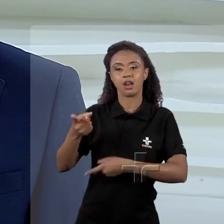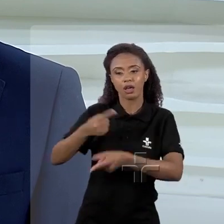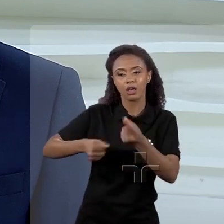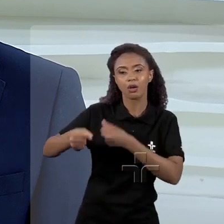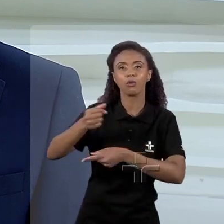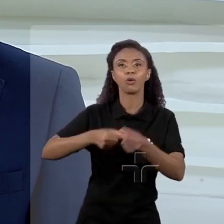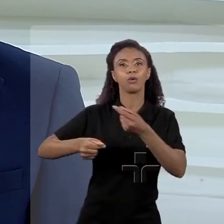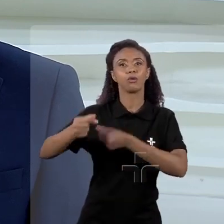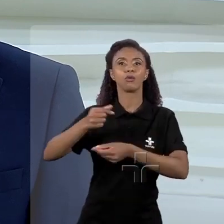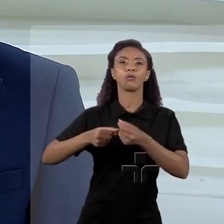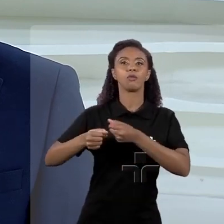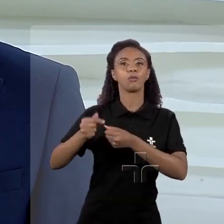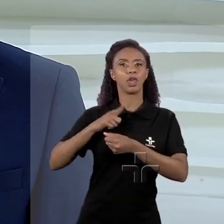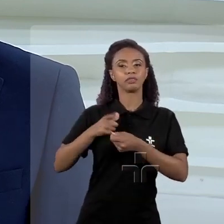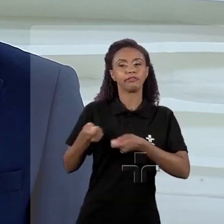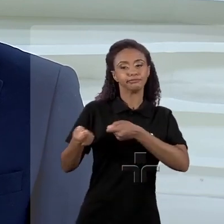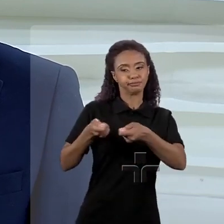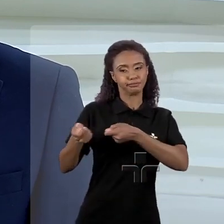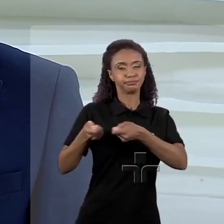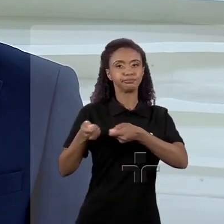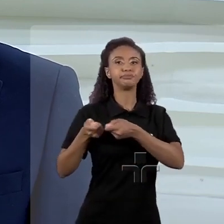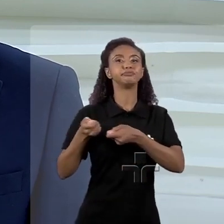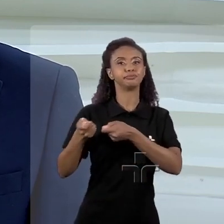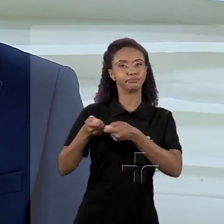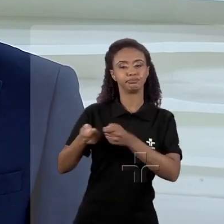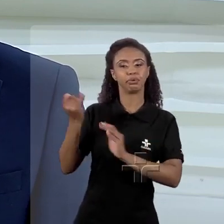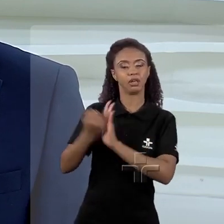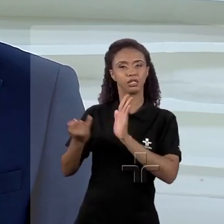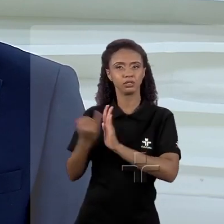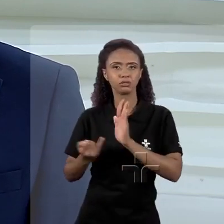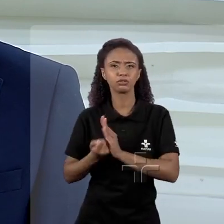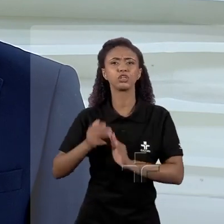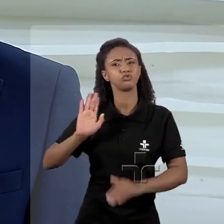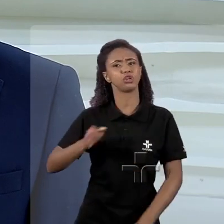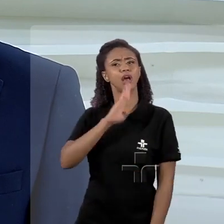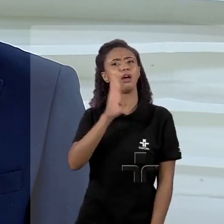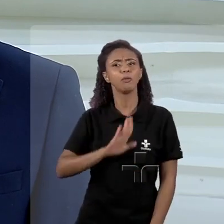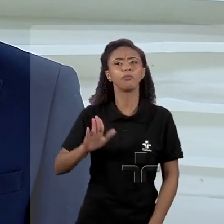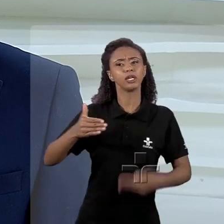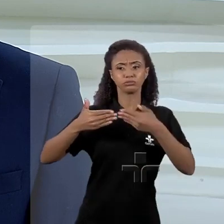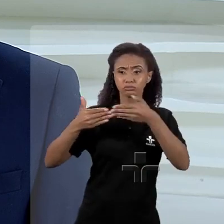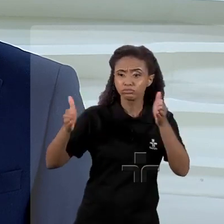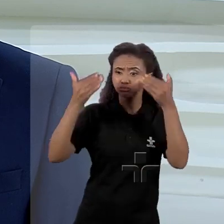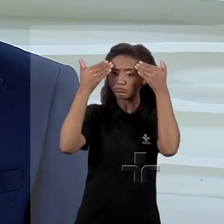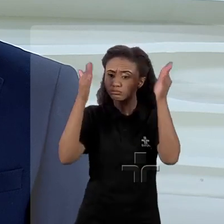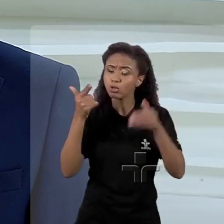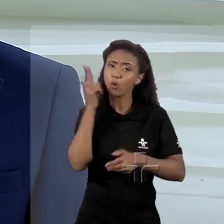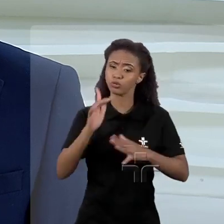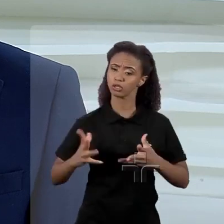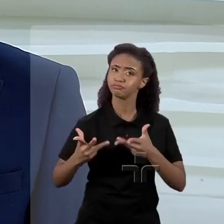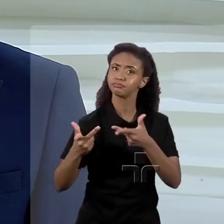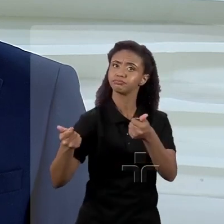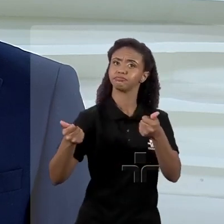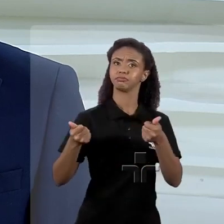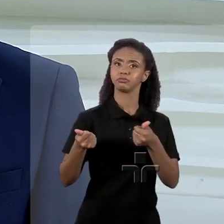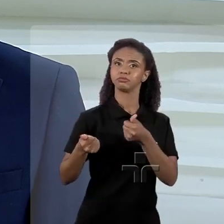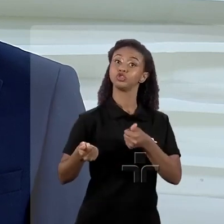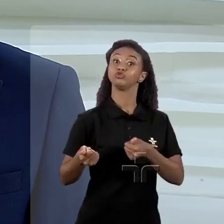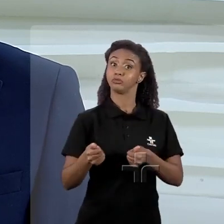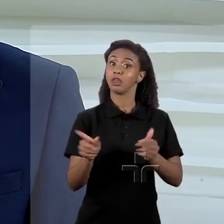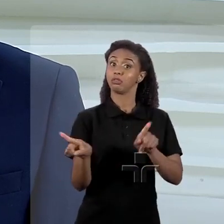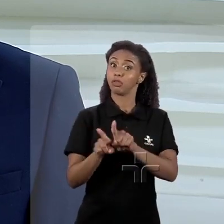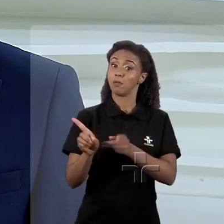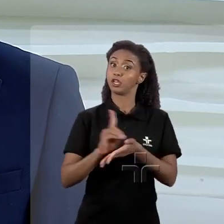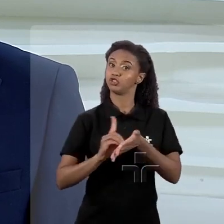fiscal controlada, um país aberto ao investimento internacional, um Estado menor, mais eficiente, mais digital, com